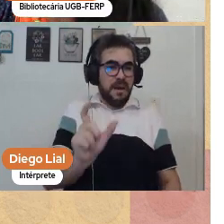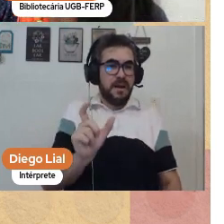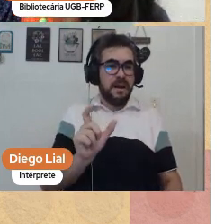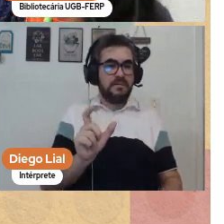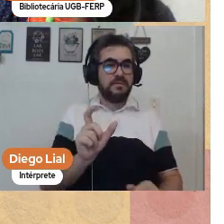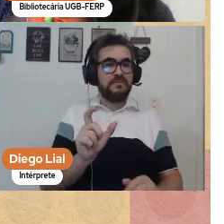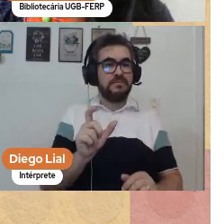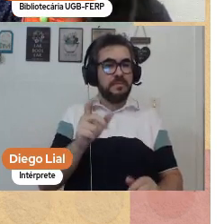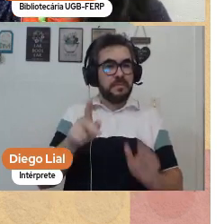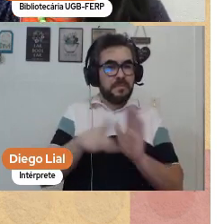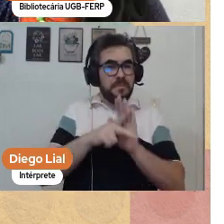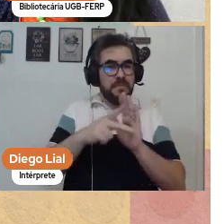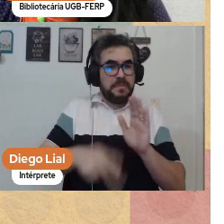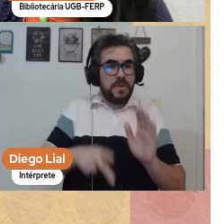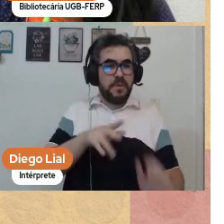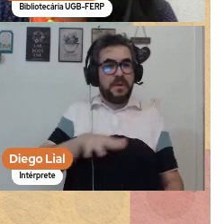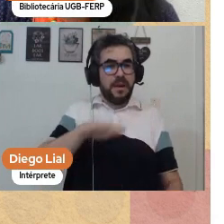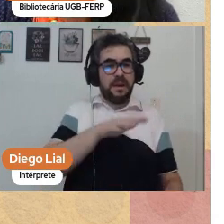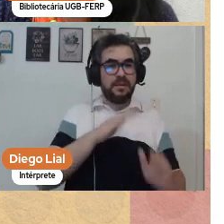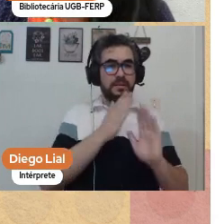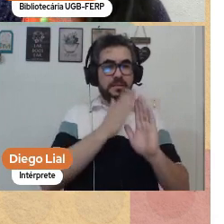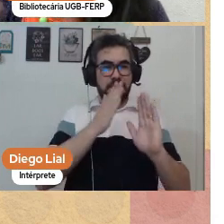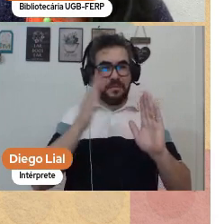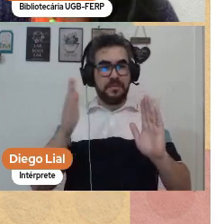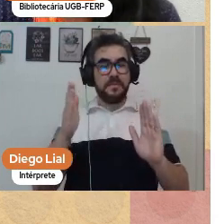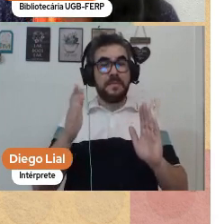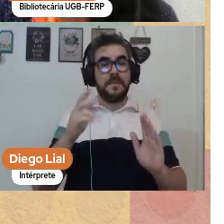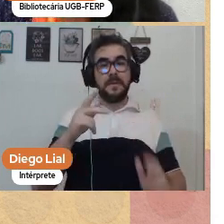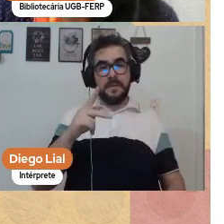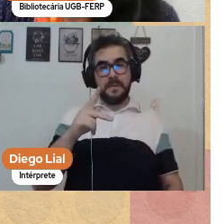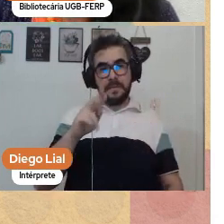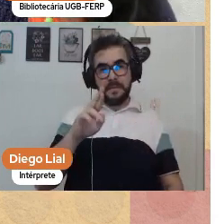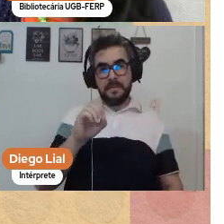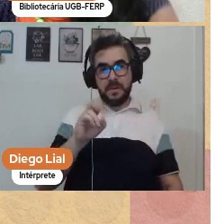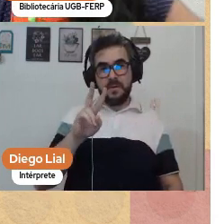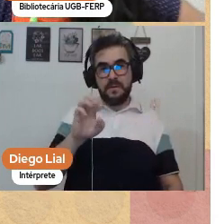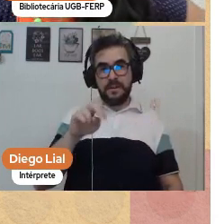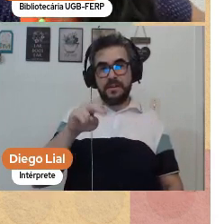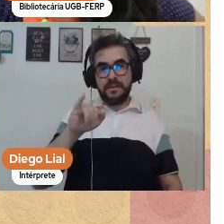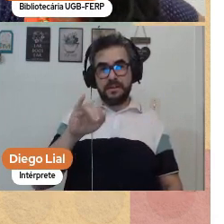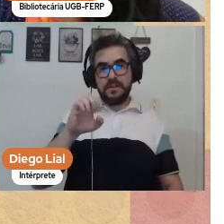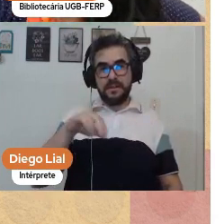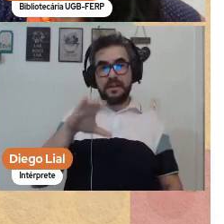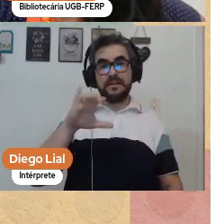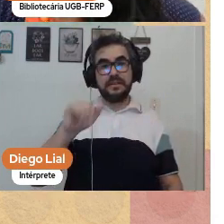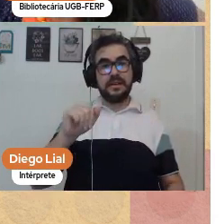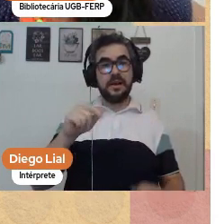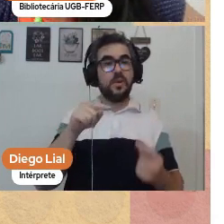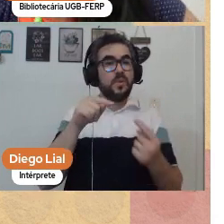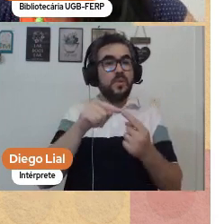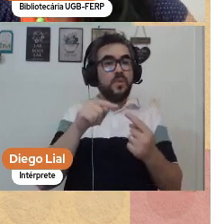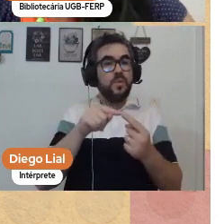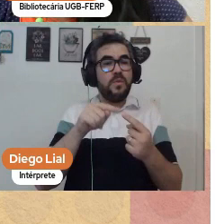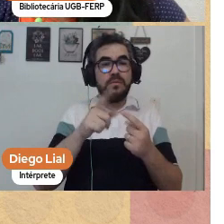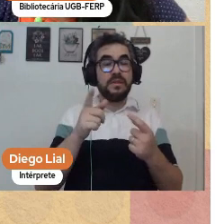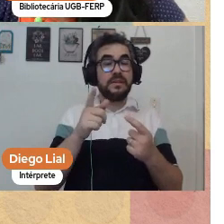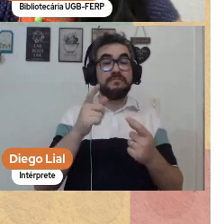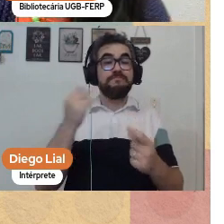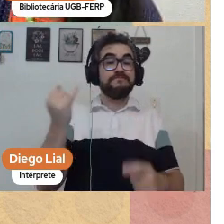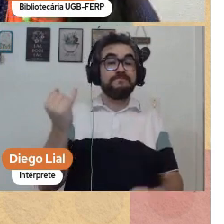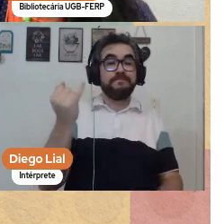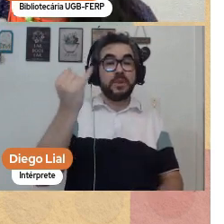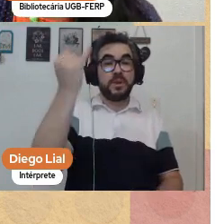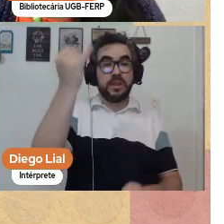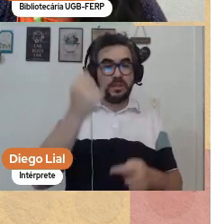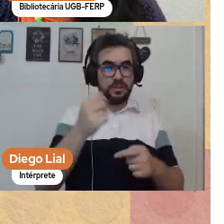esses registros, né, todos. E o princípio da proveniência, ele vai conversar com a preservação digital. Por isso que é necessário